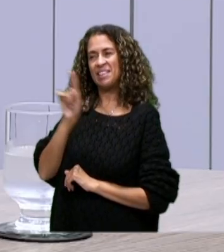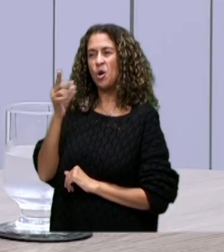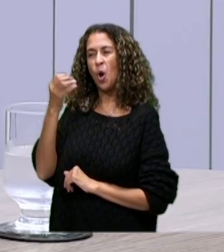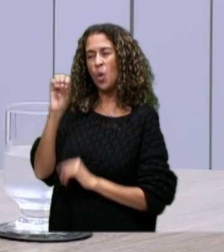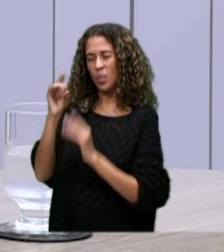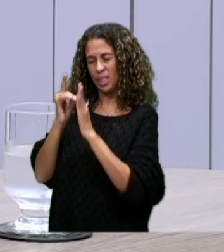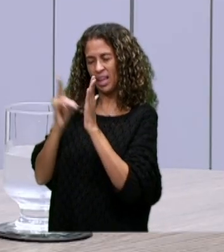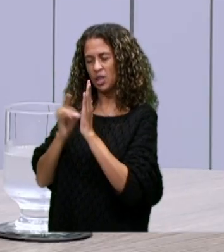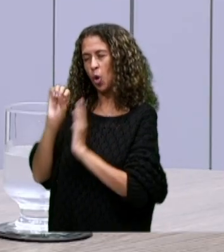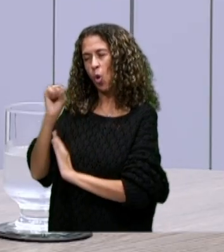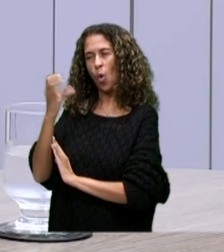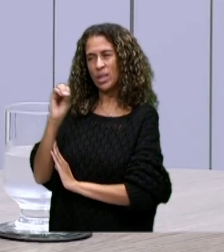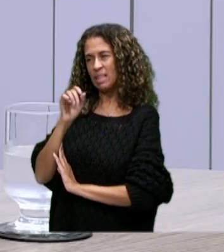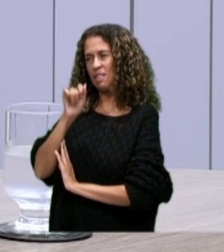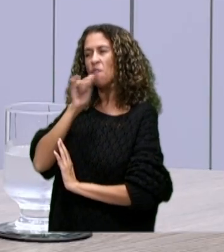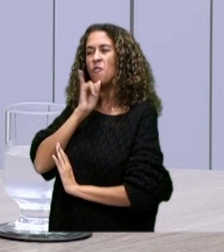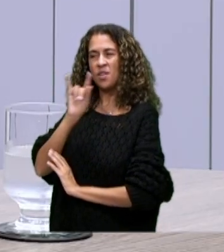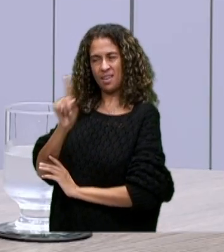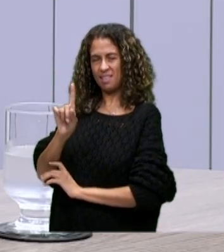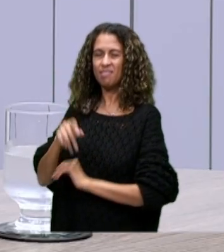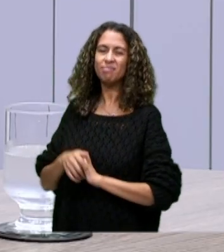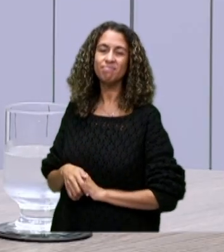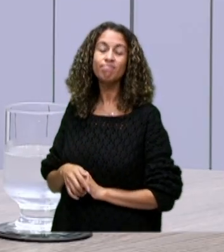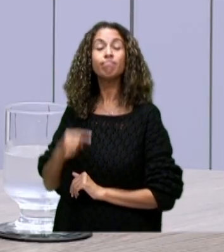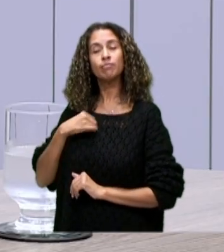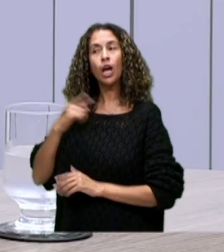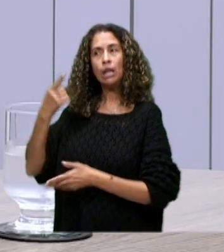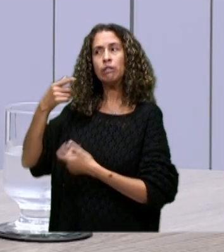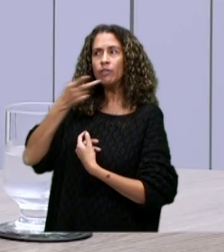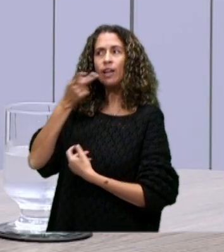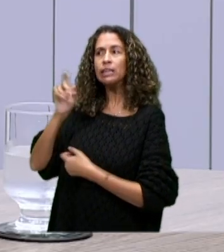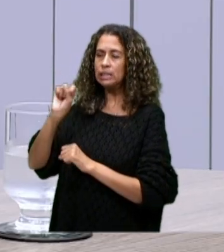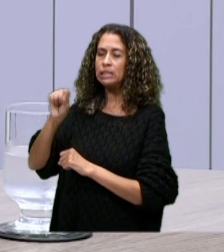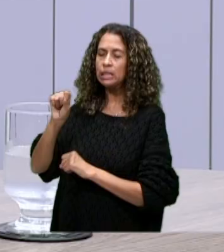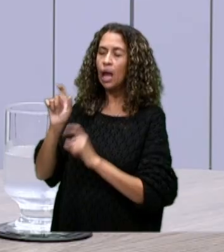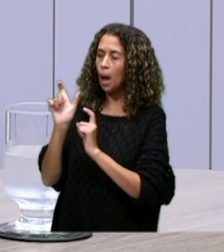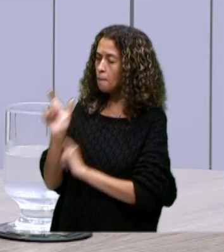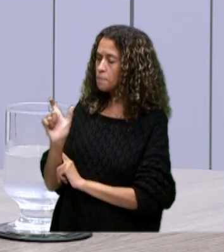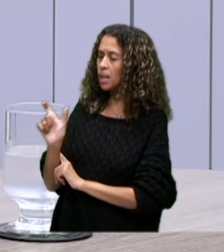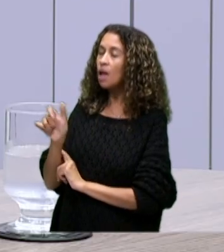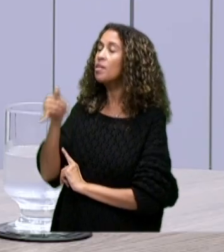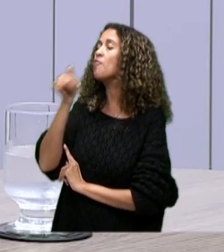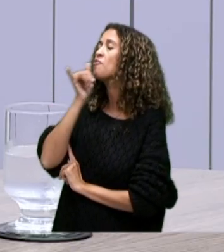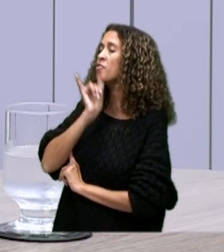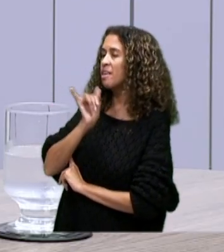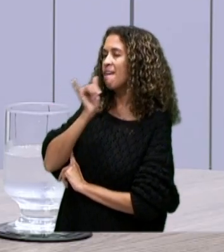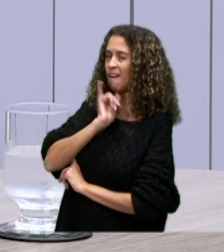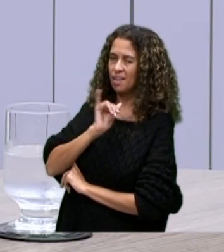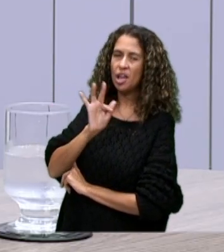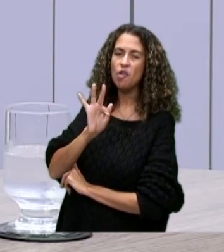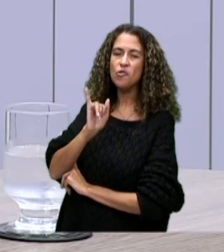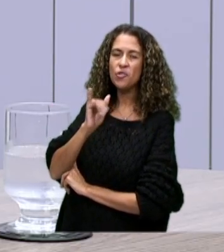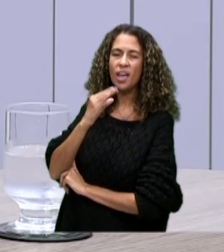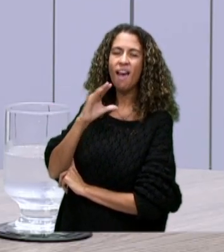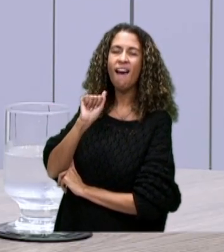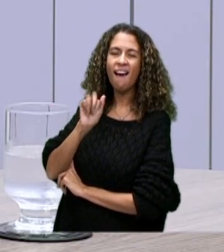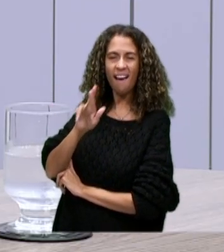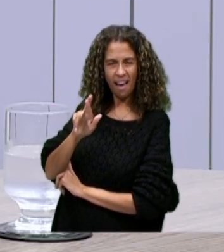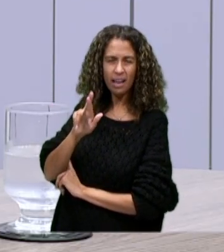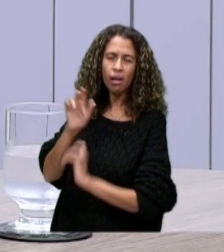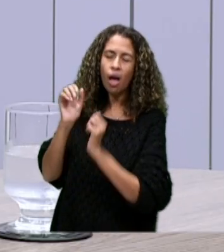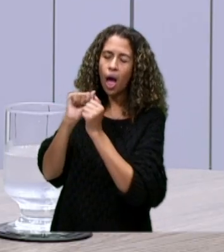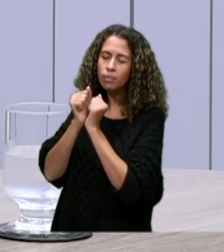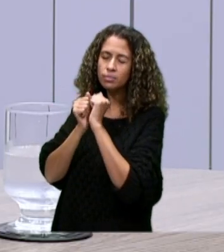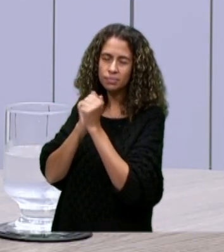na rua. Não, aí me confirmaram que o termo ainda está em voga ainda. Então, então vou usar ficar, né?